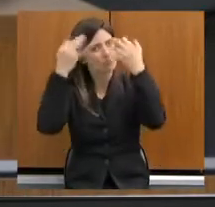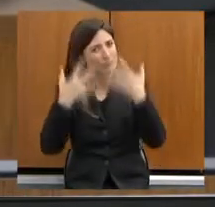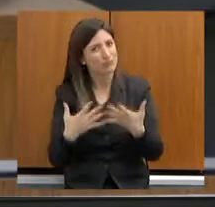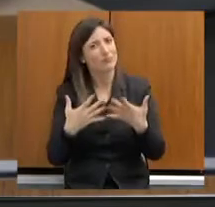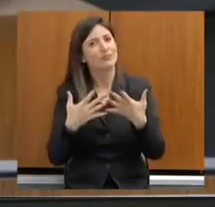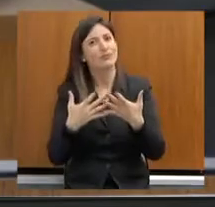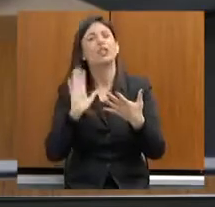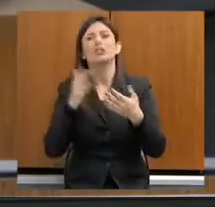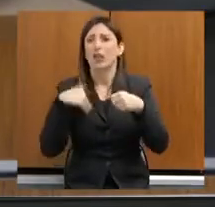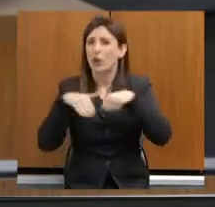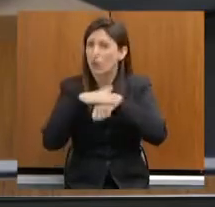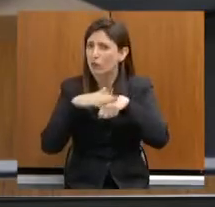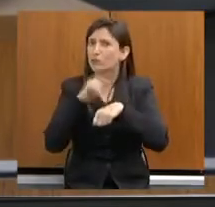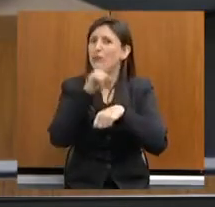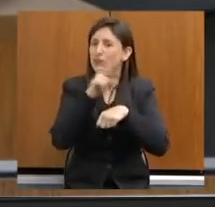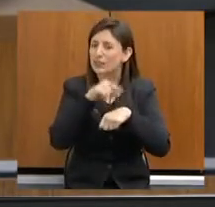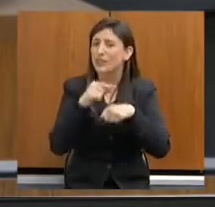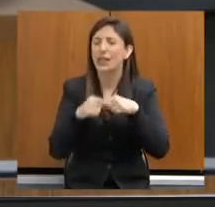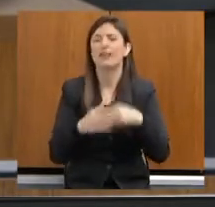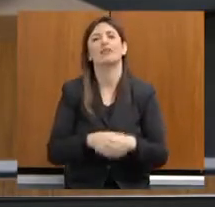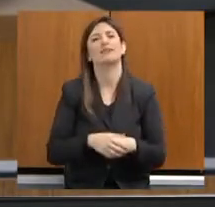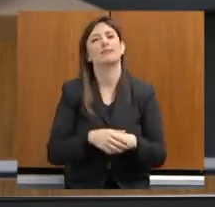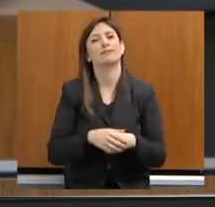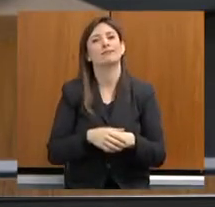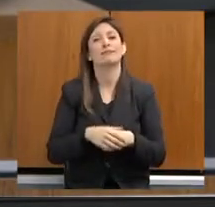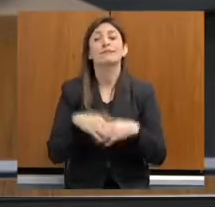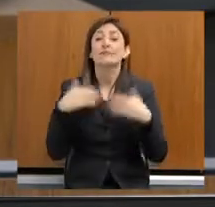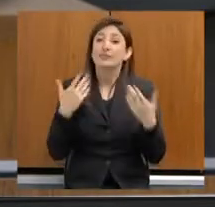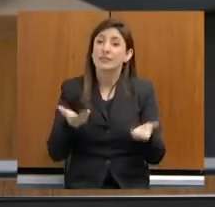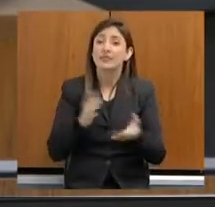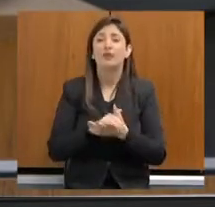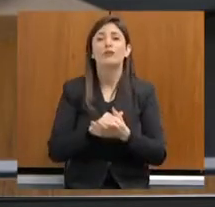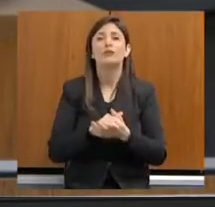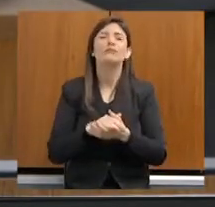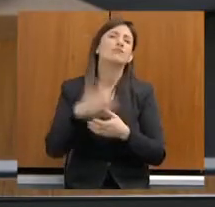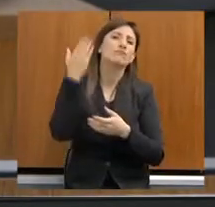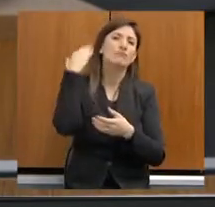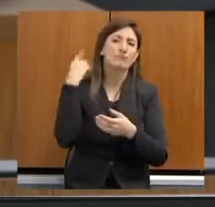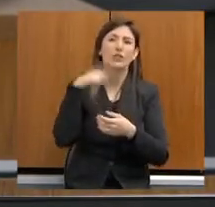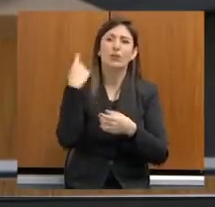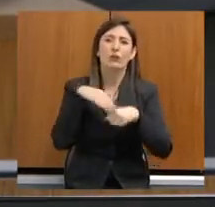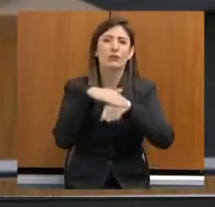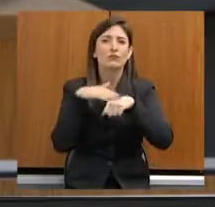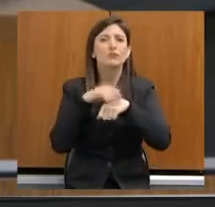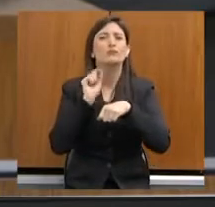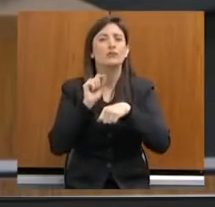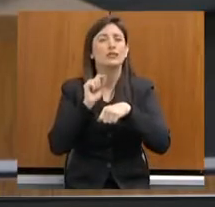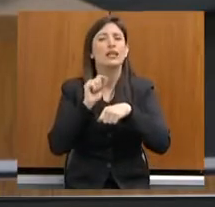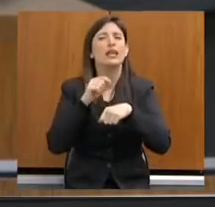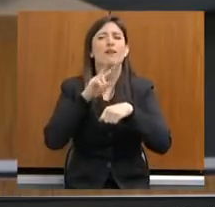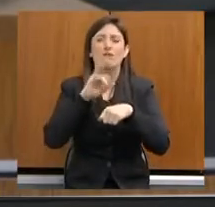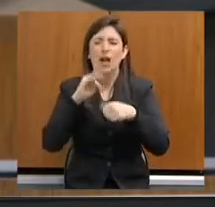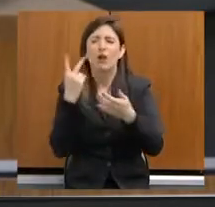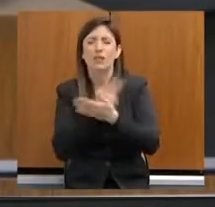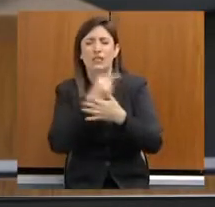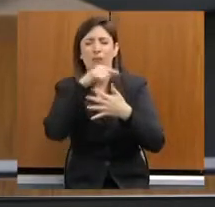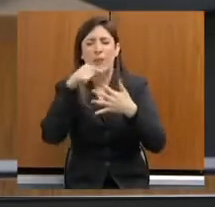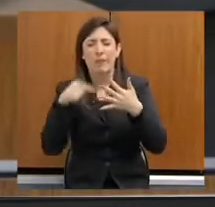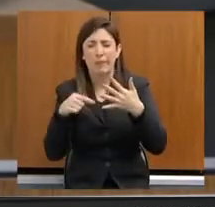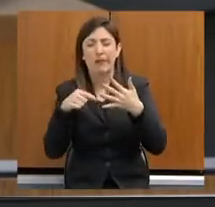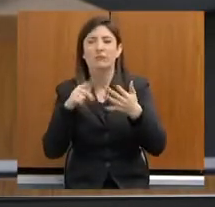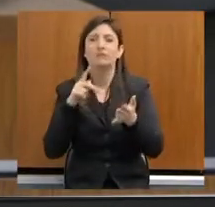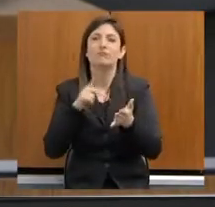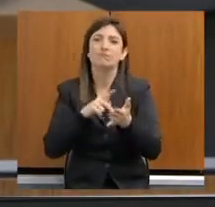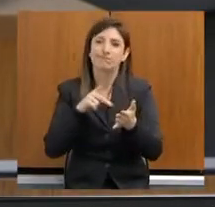e falou sobre isso o que tá o que nós falamos na época tá acontecendo gente o